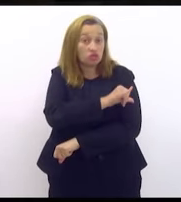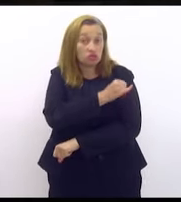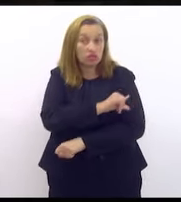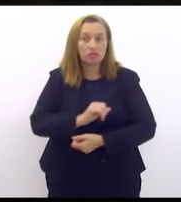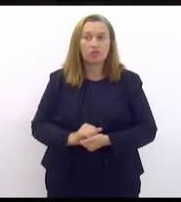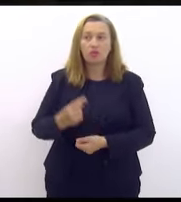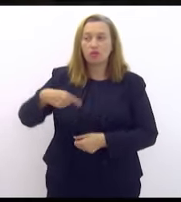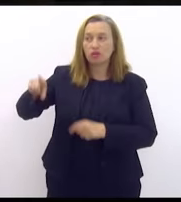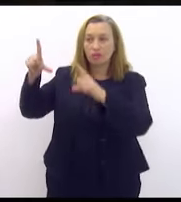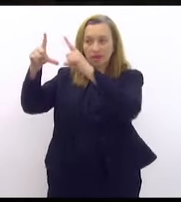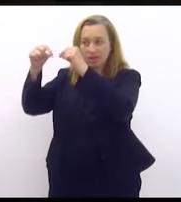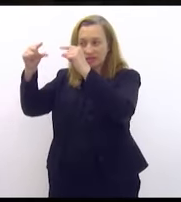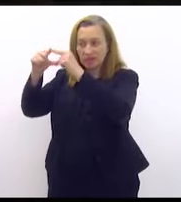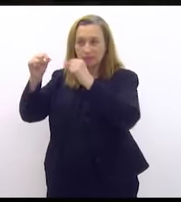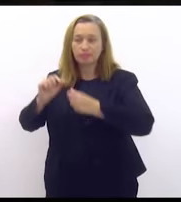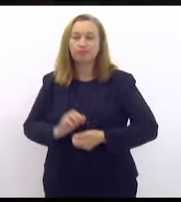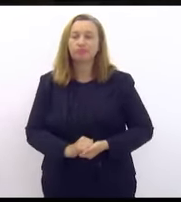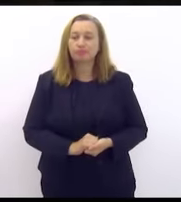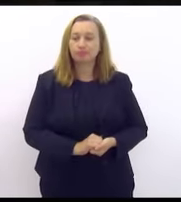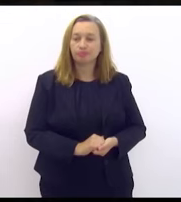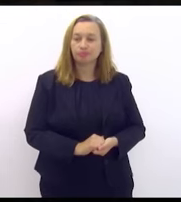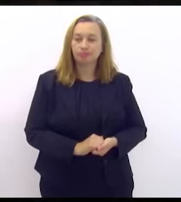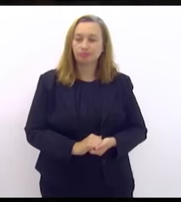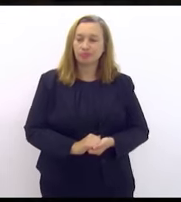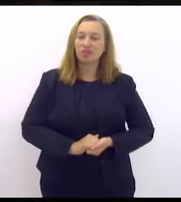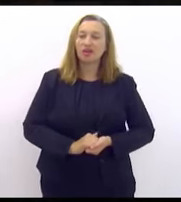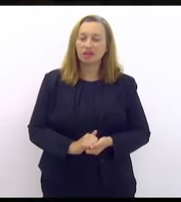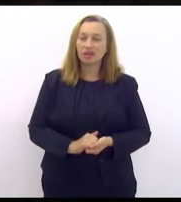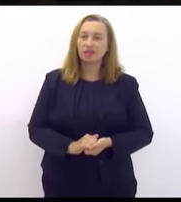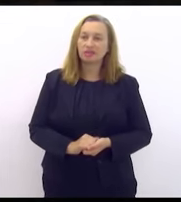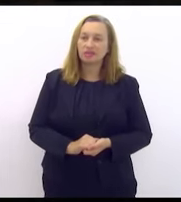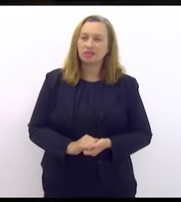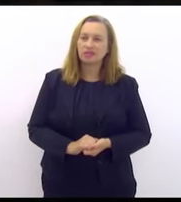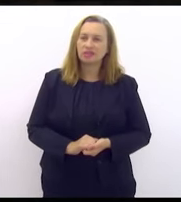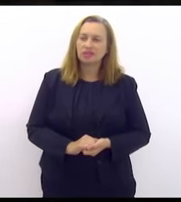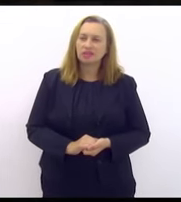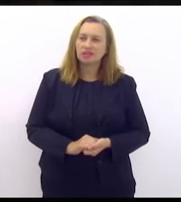a Brasília e tivemos,